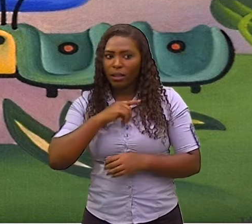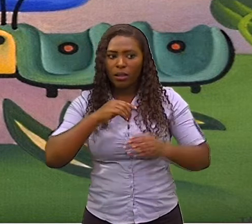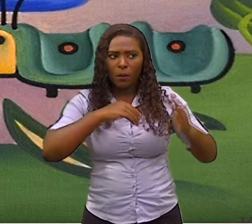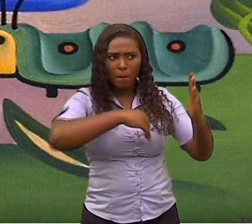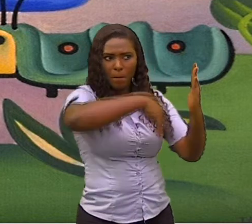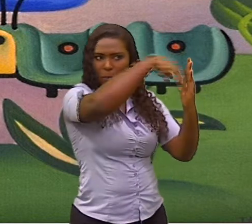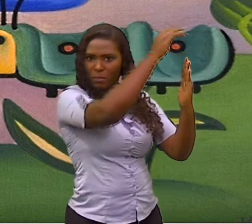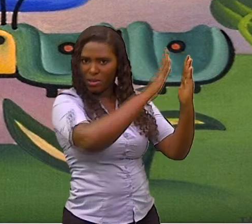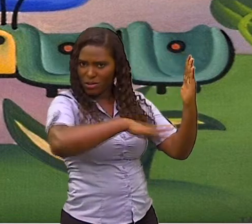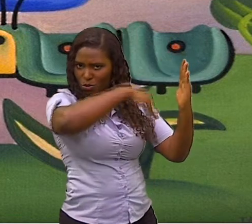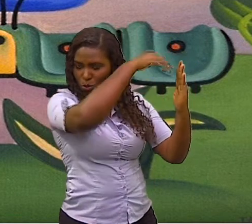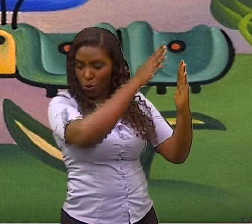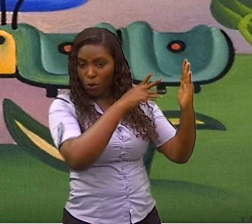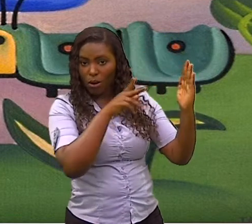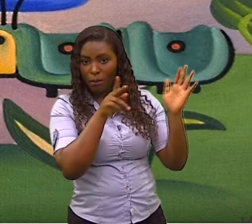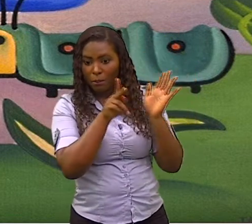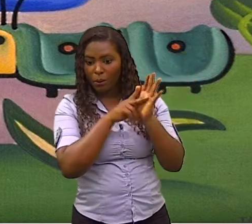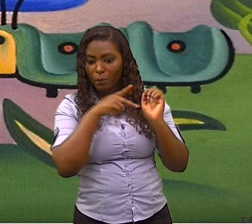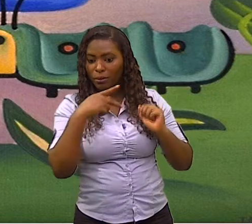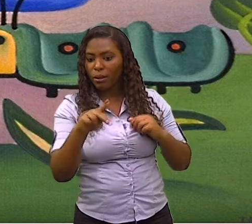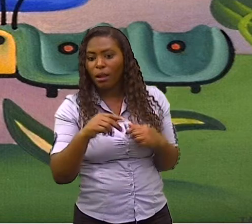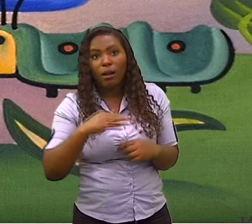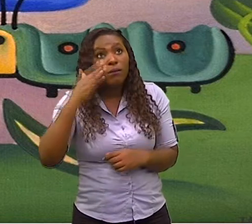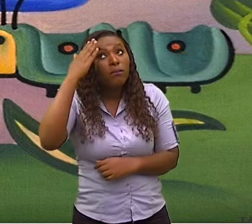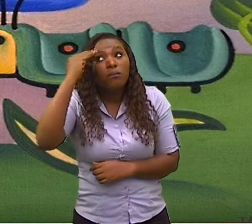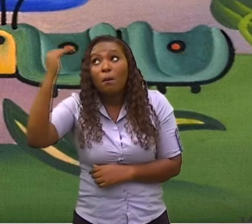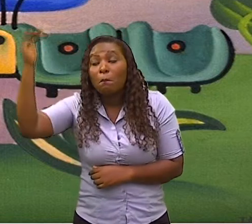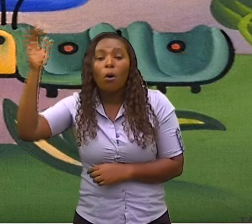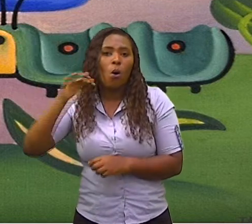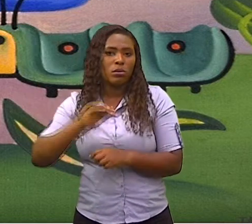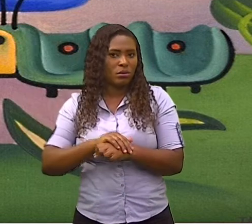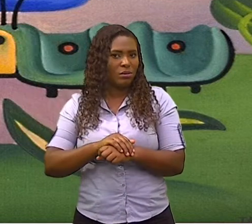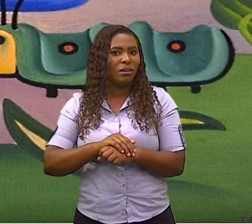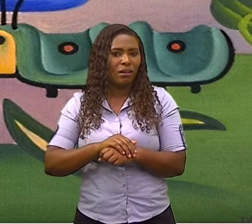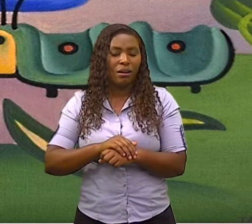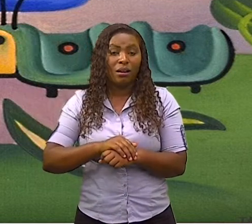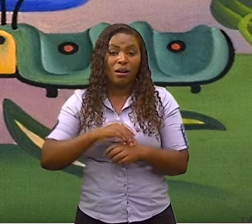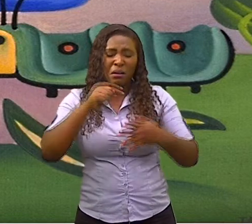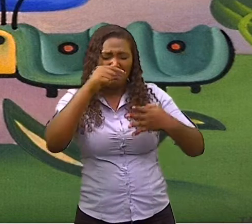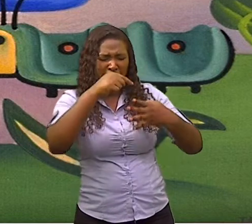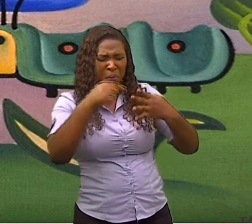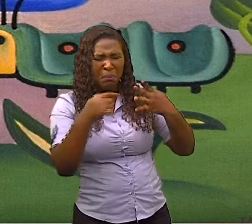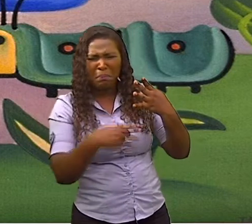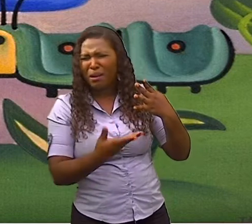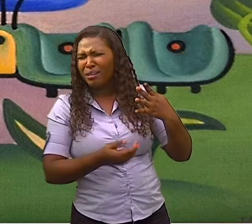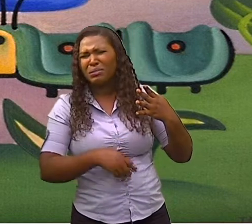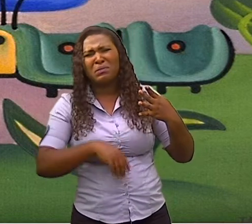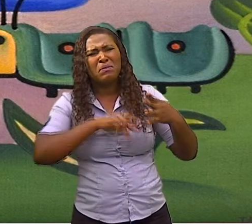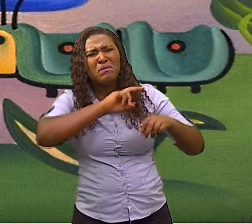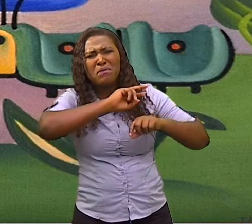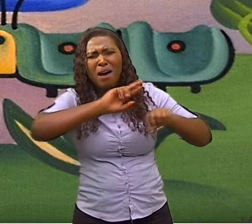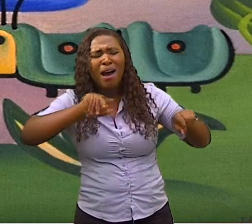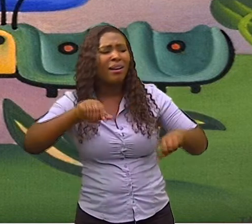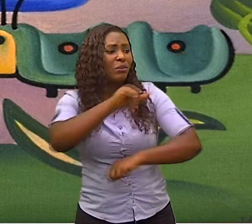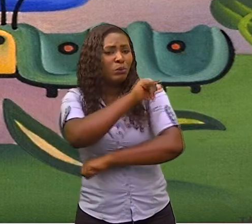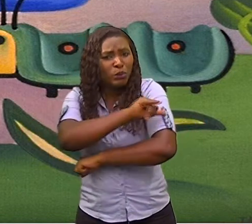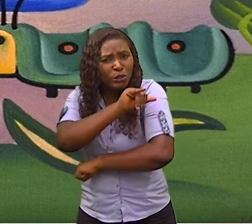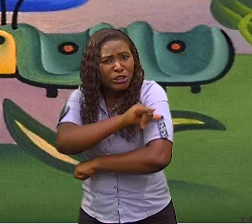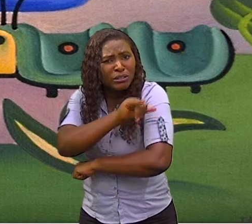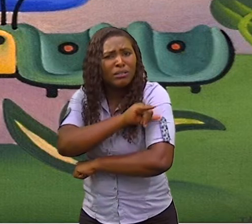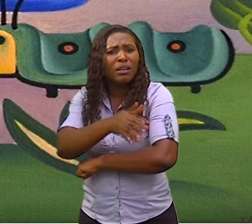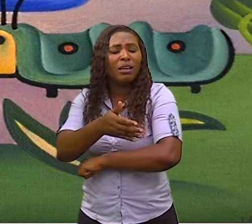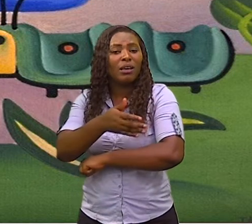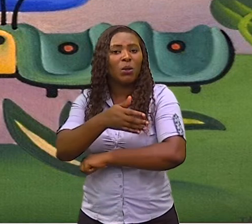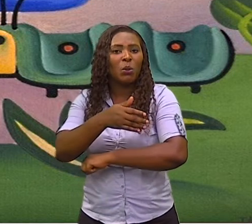Morro da Favela, o Mamoeiro, o Pescador, dentre outros. ainda dessas viagens da artista que ela fez,